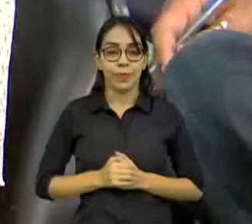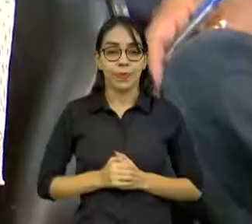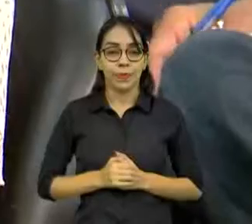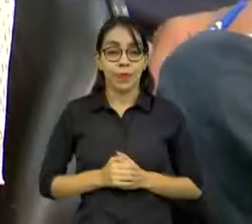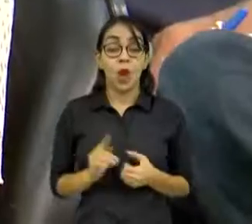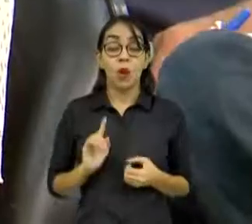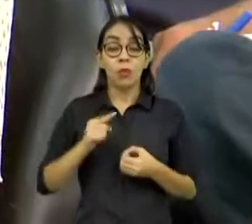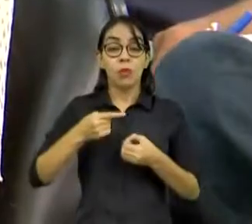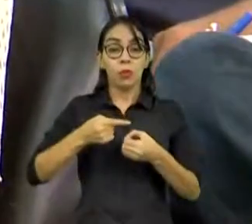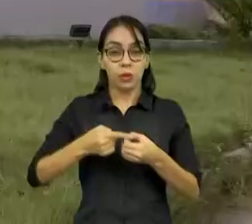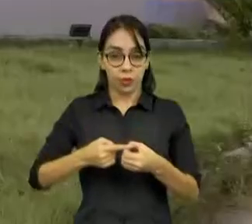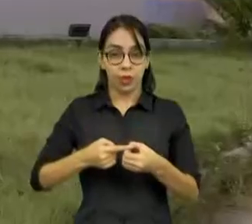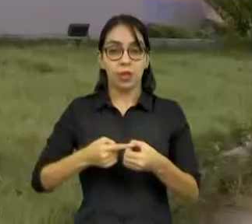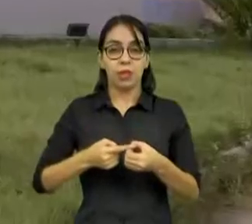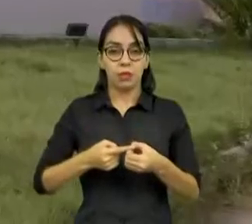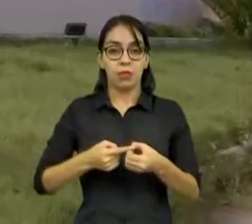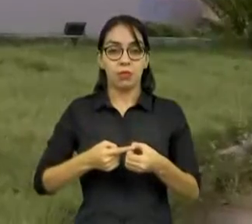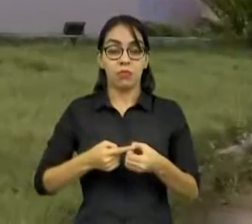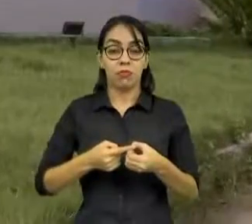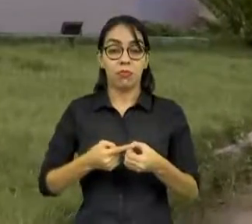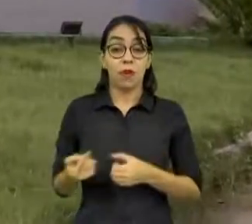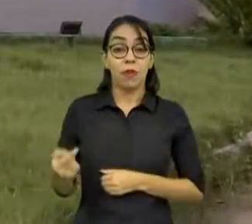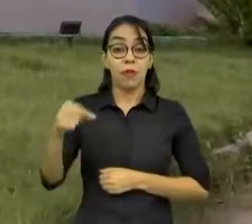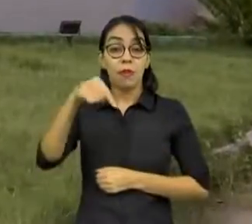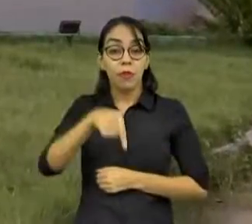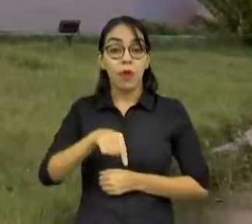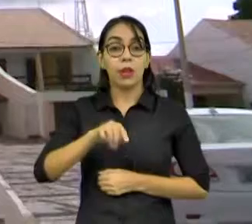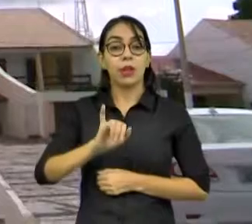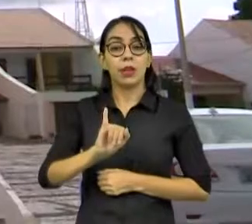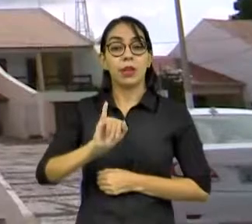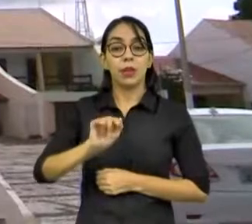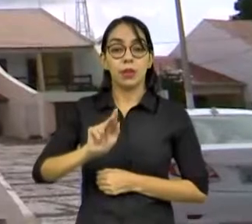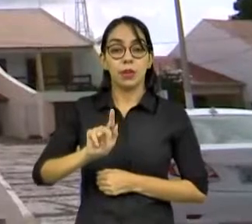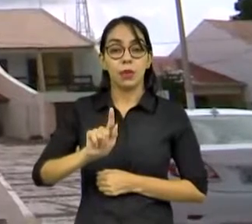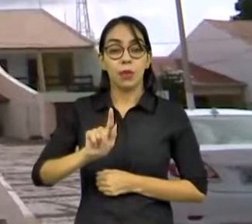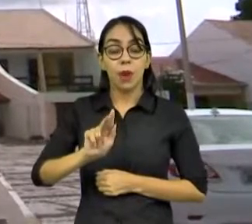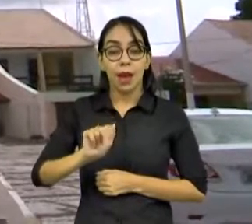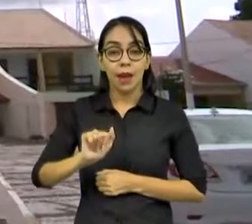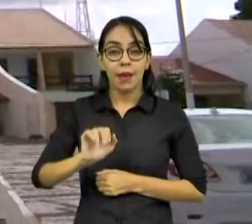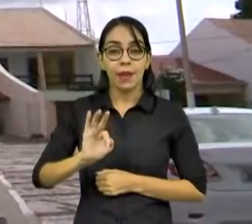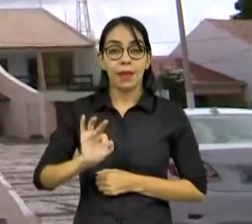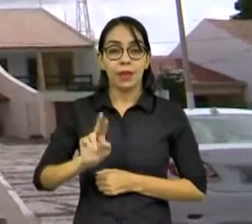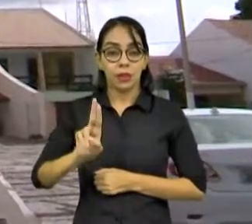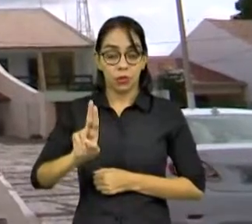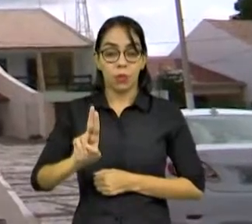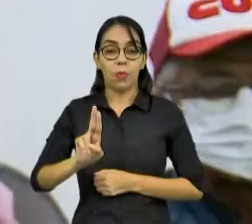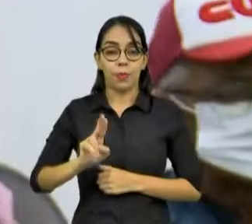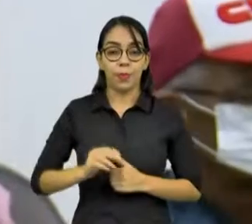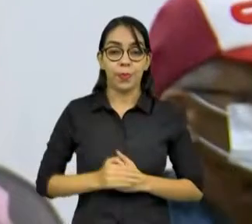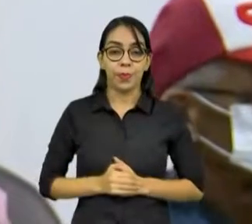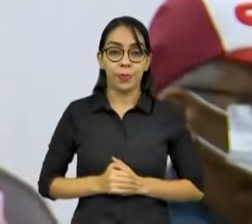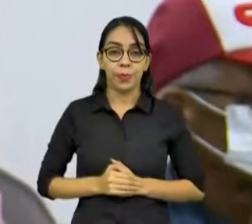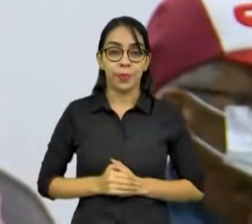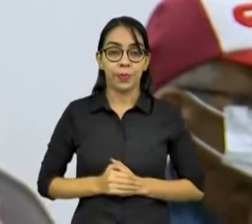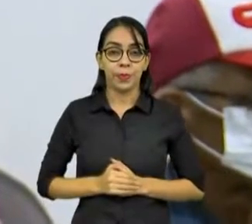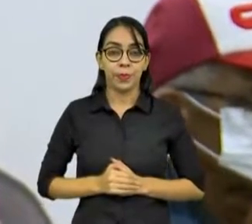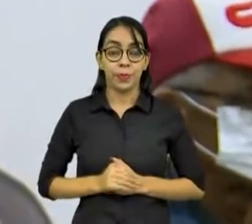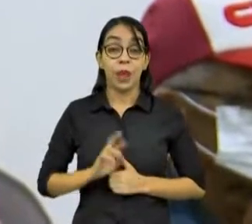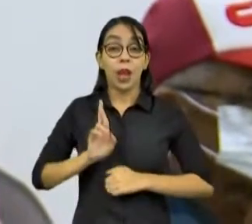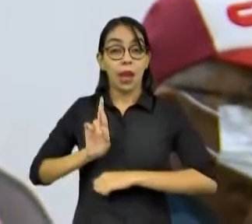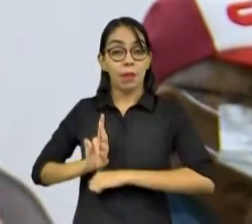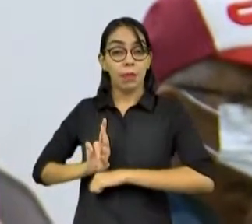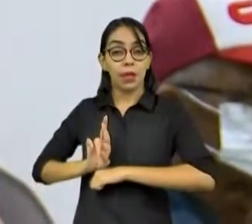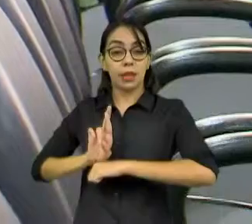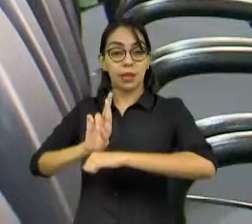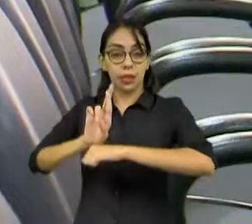escolhido para sediar o encontro foi Iguatu, distante cerca de 400 quilômetros de Fortaleza. Representantes de